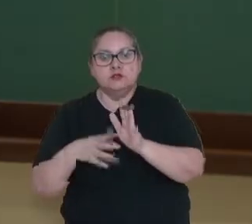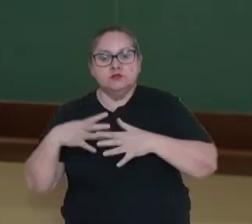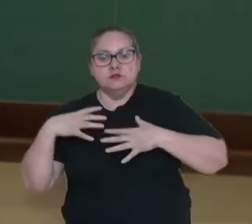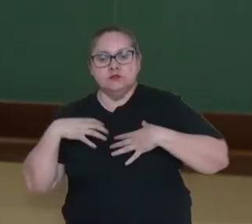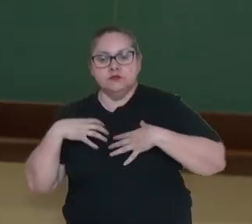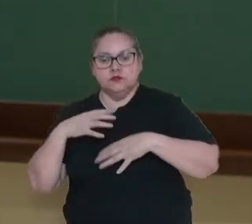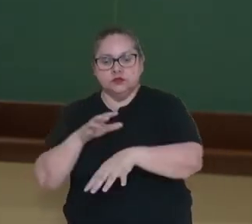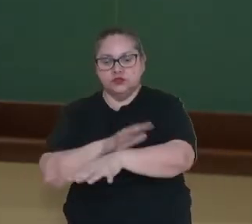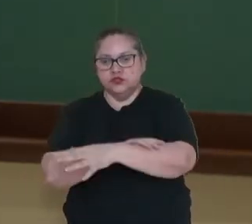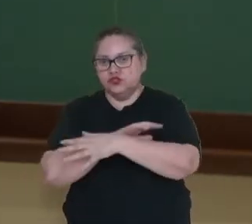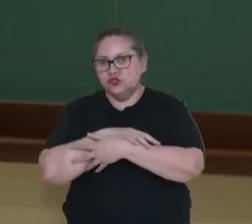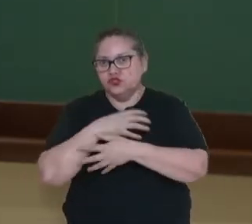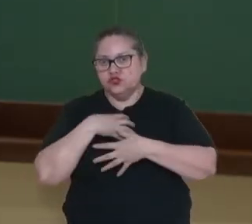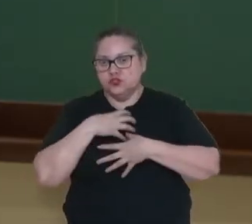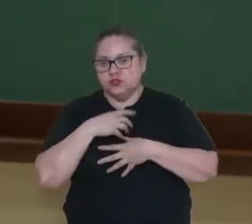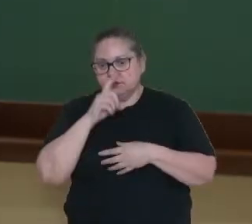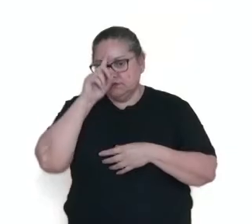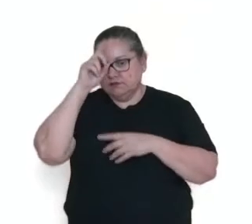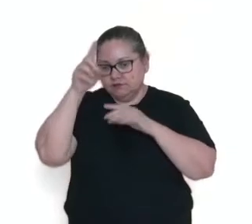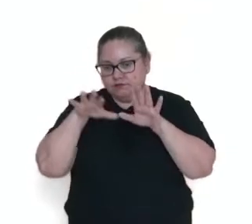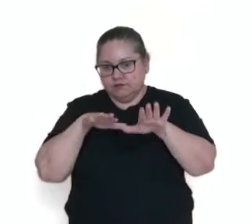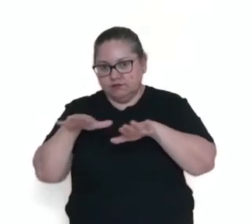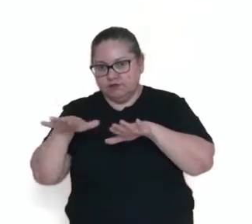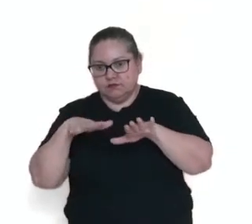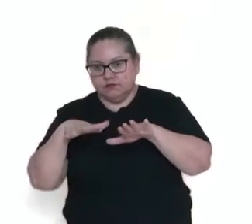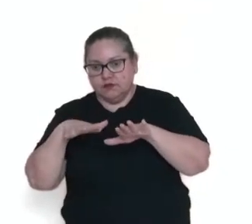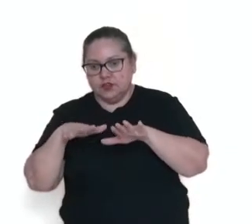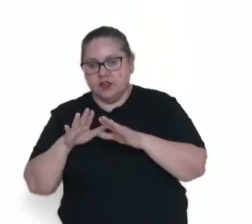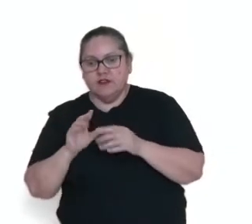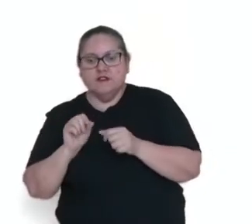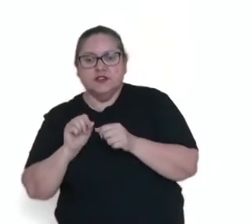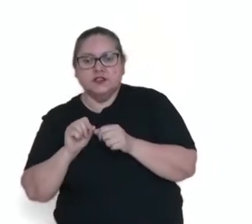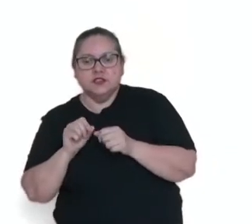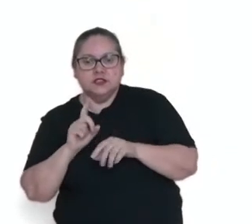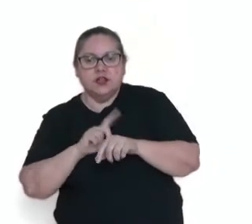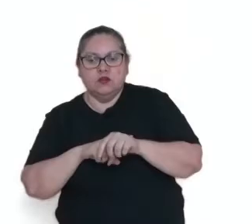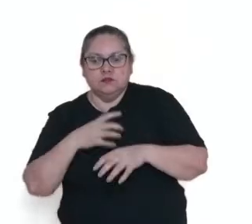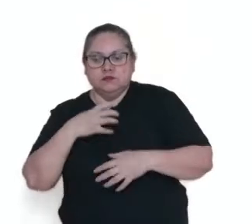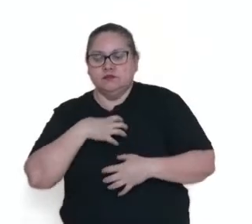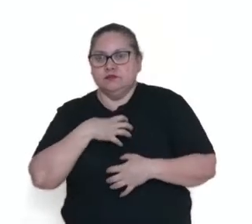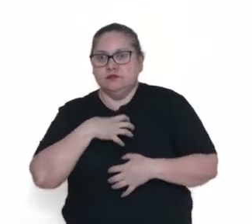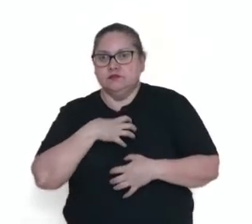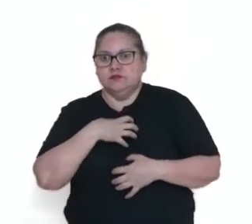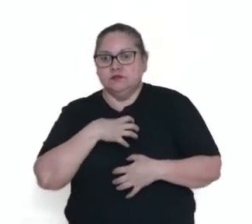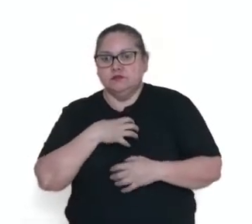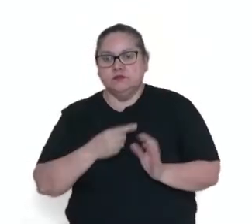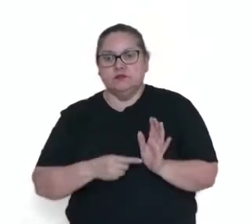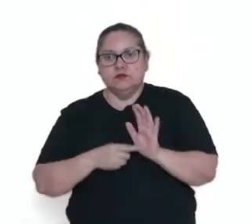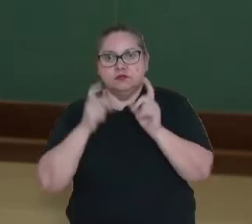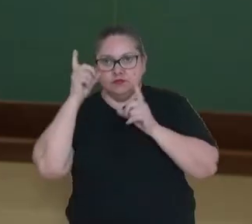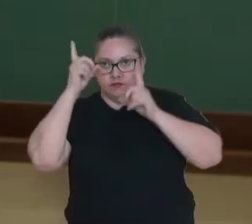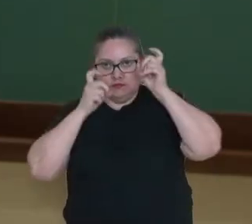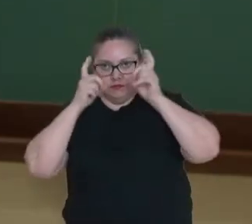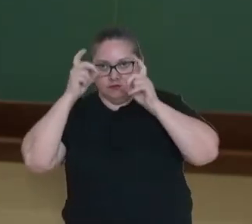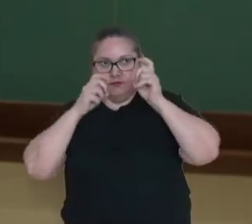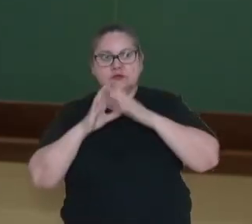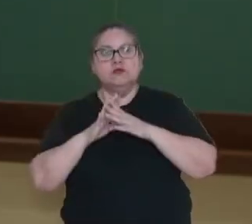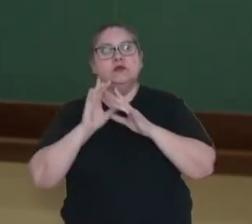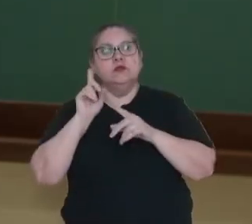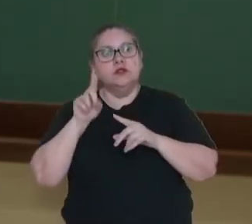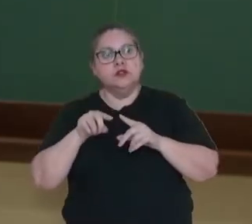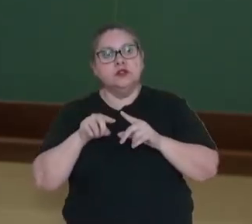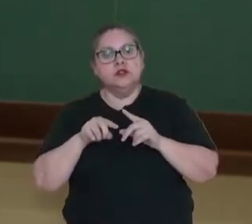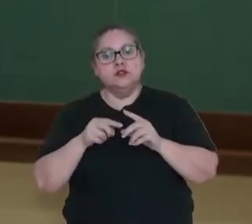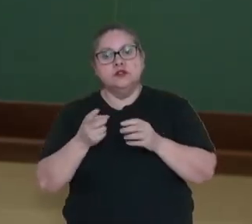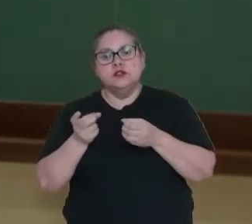Gestos, movimentos, criatividade, improvisação, sentimentos e expressões faciais são